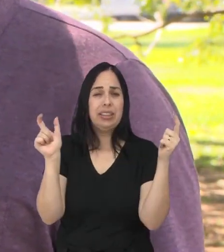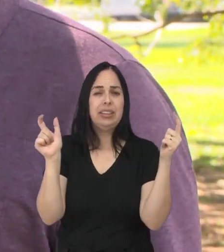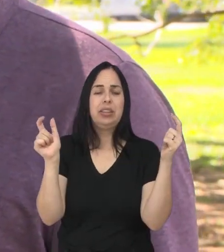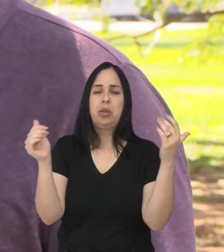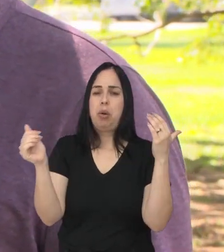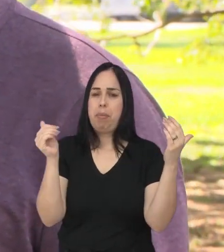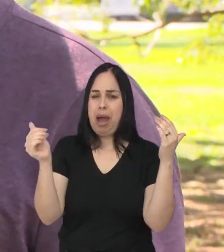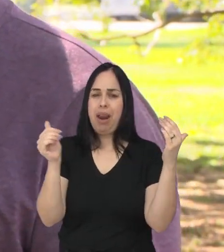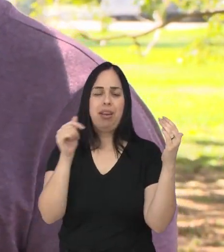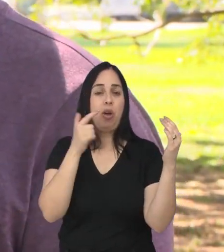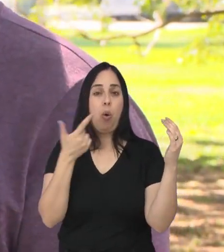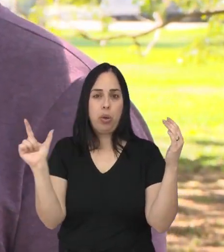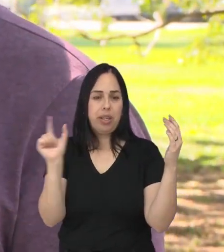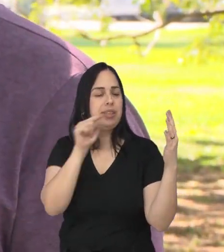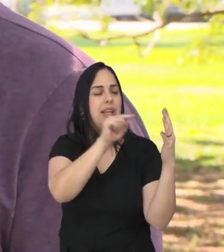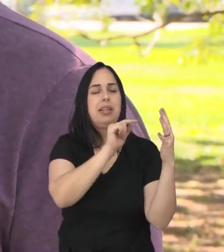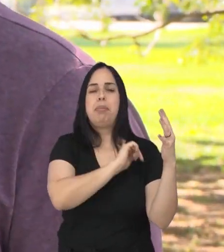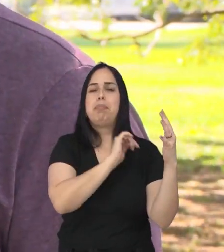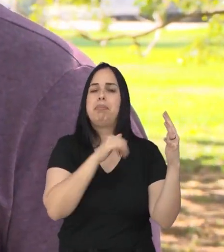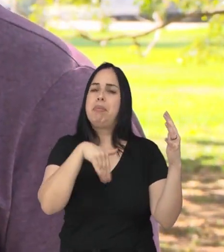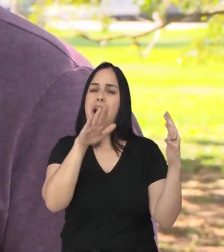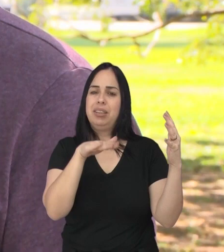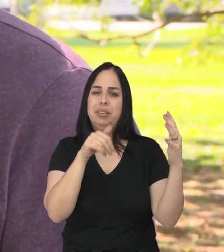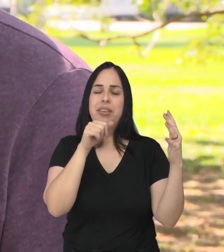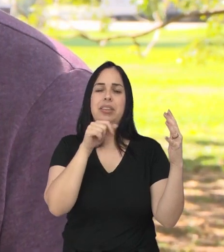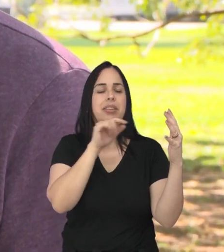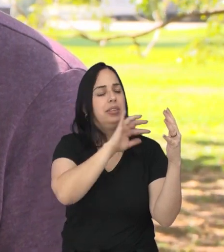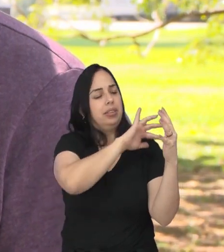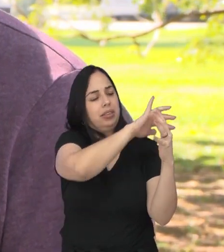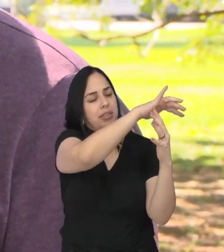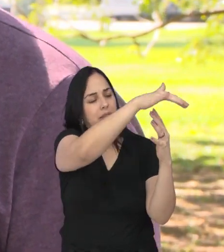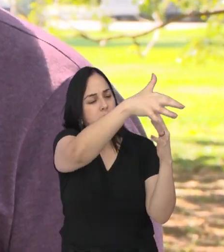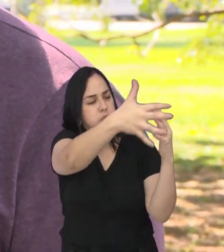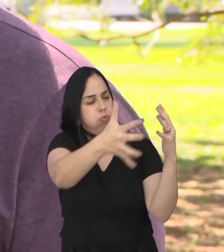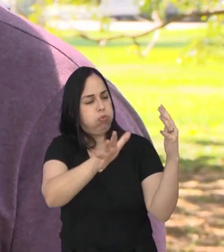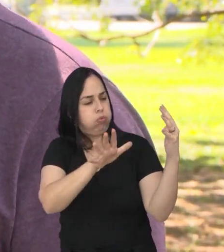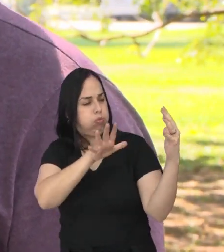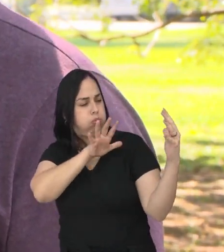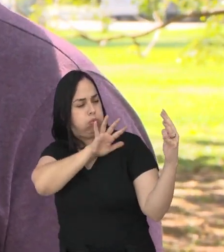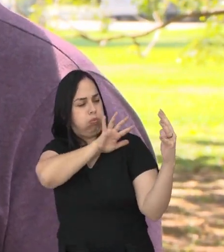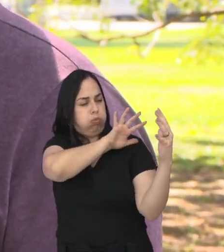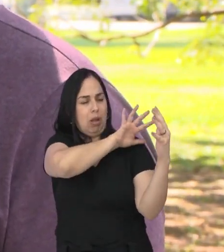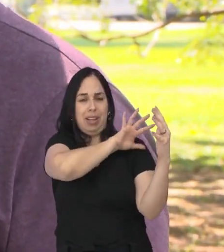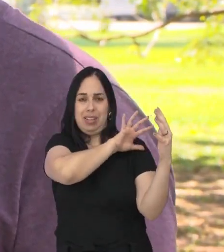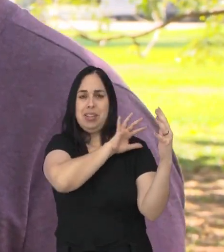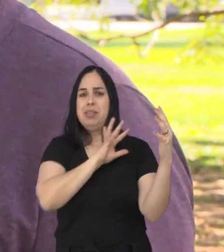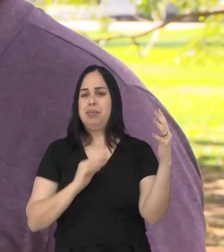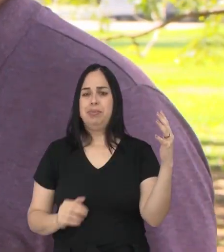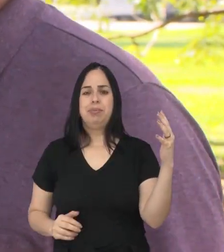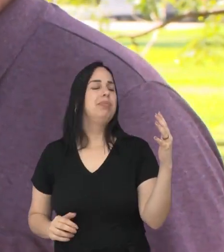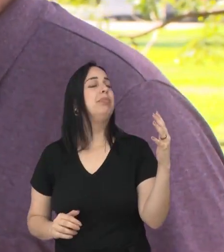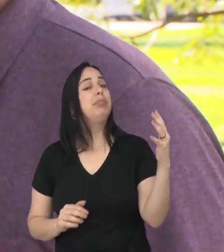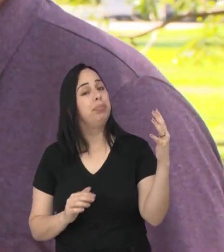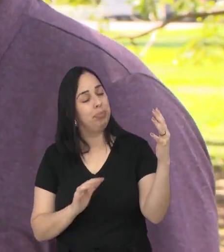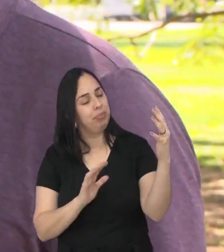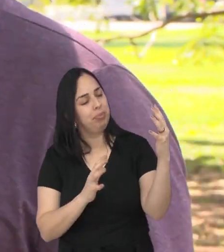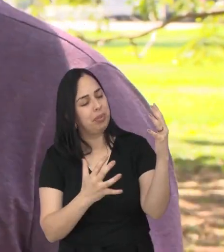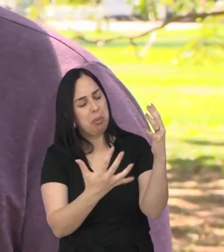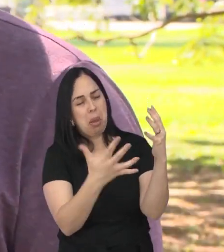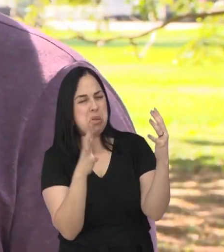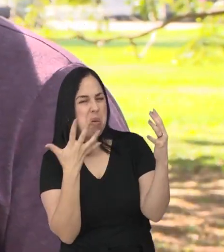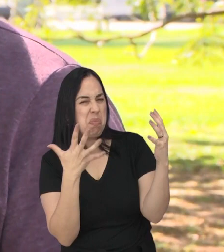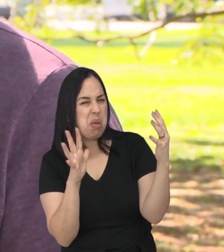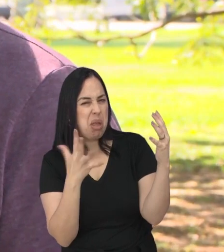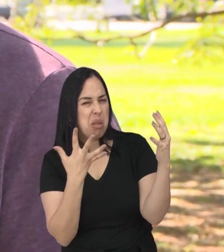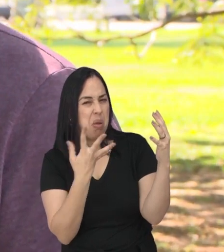ranking classificado em 2017. Então é uma árvore frondosa, a copa dela tem